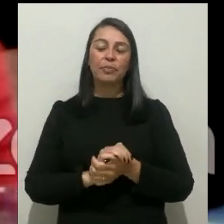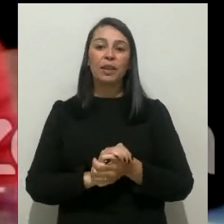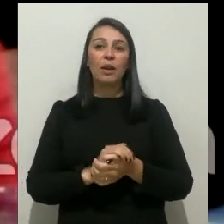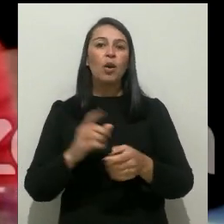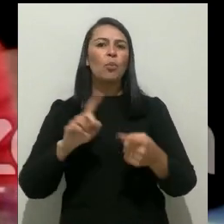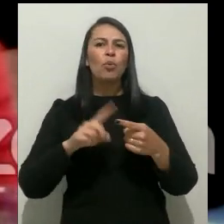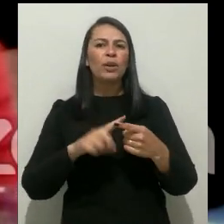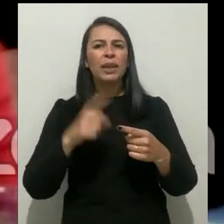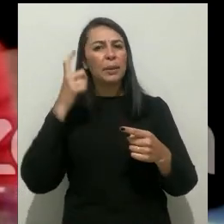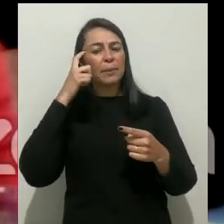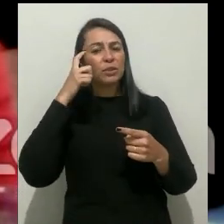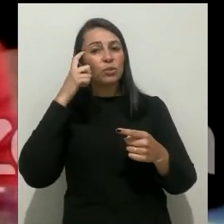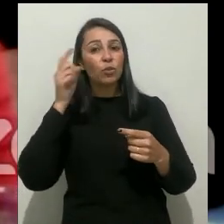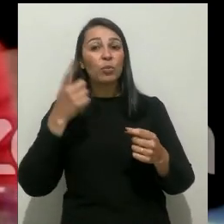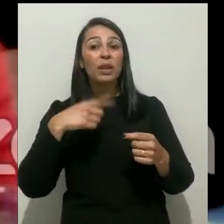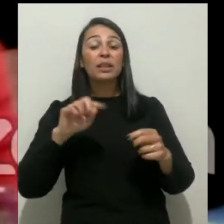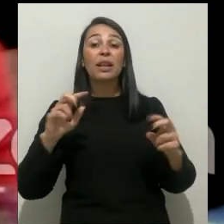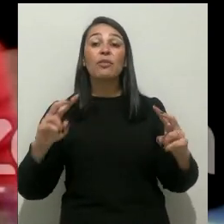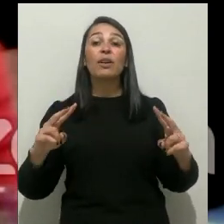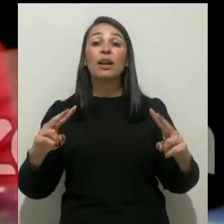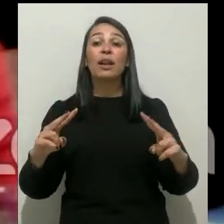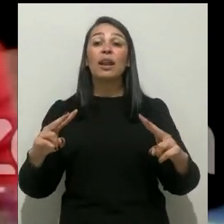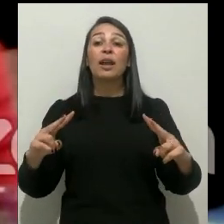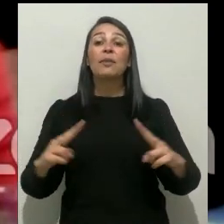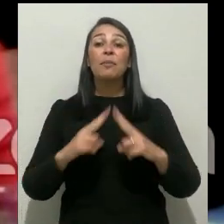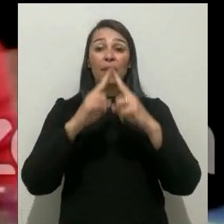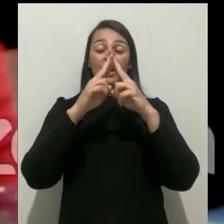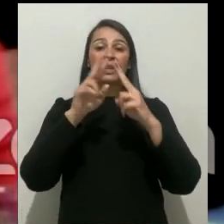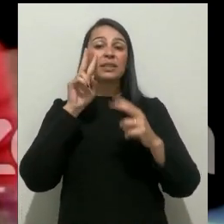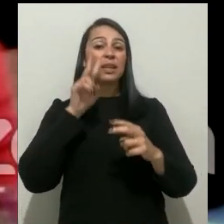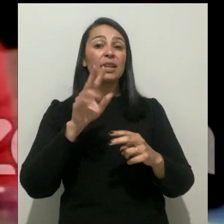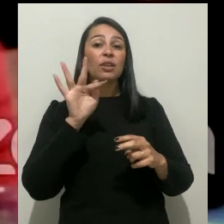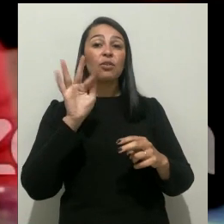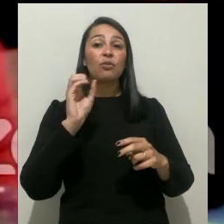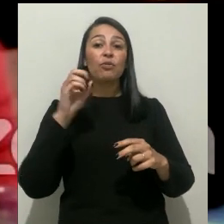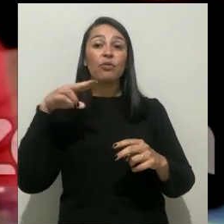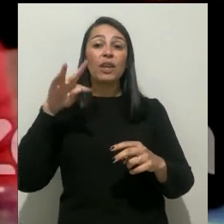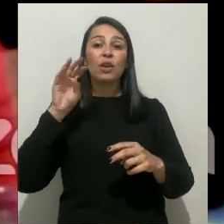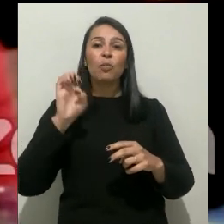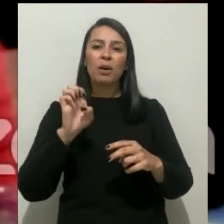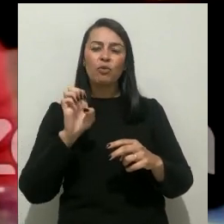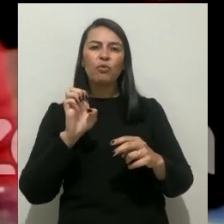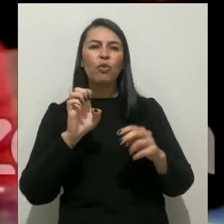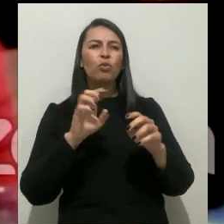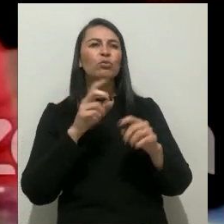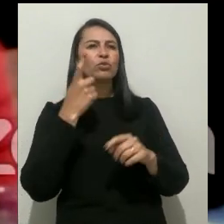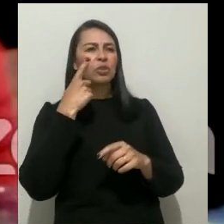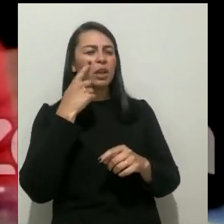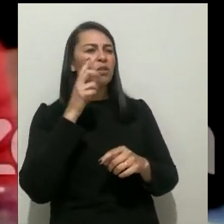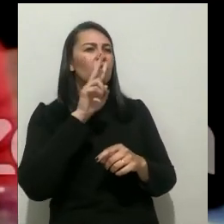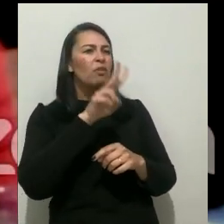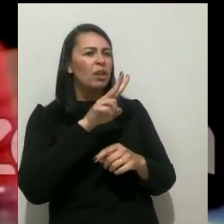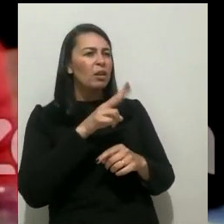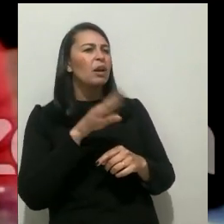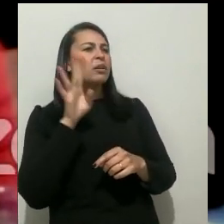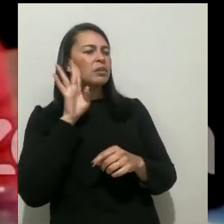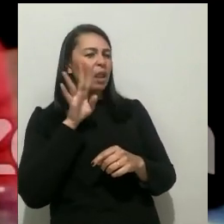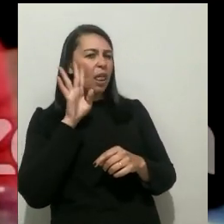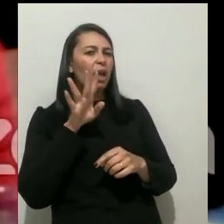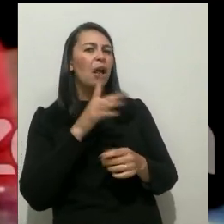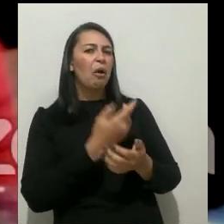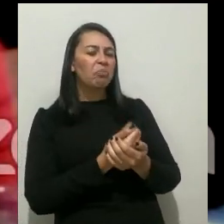olha uma fonte toda em caquim, em cerâmica e tal, e ele começou a pensar, poxa, isso é muito interessante, porque eu posso